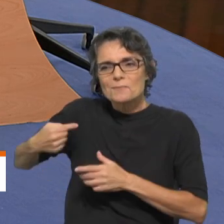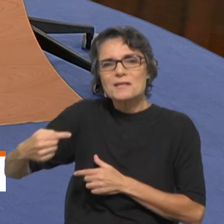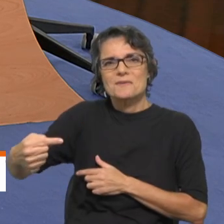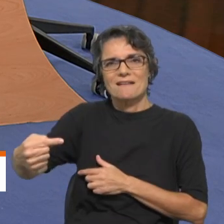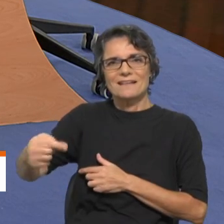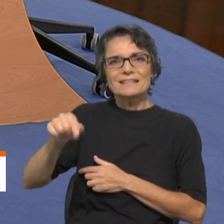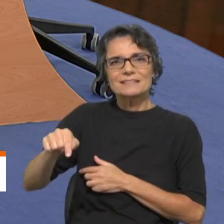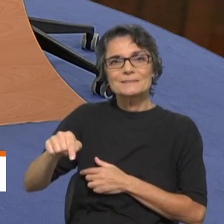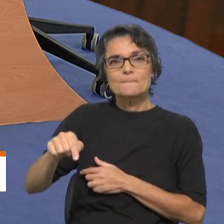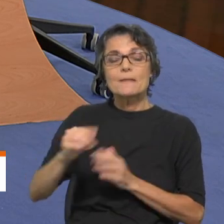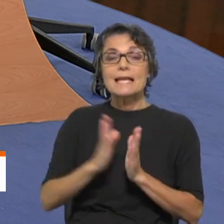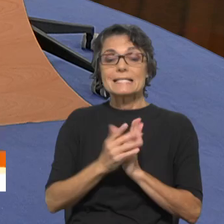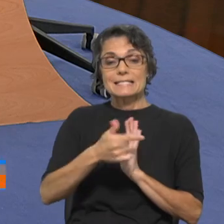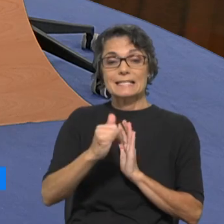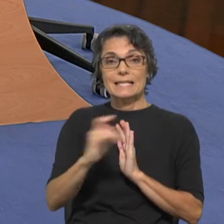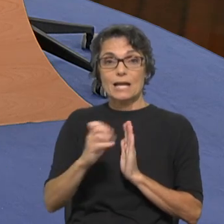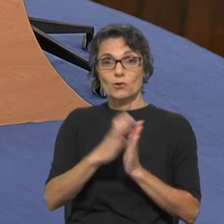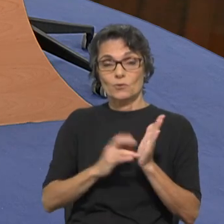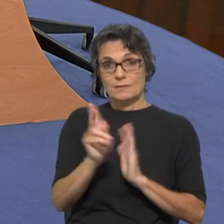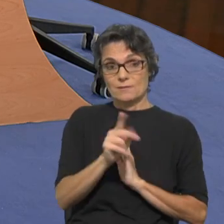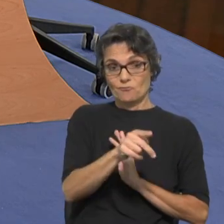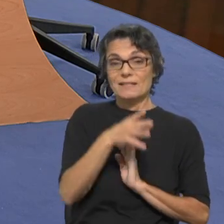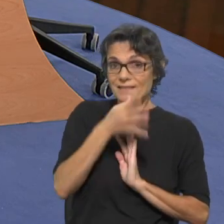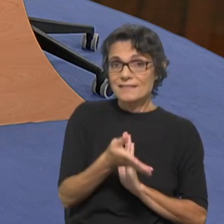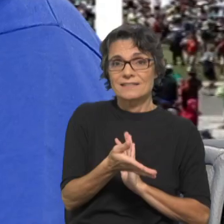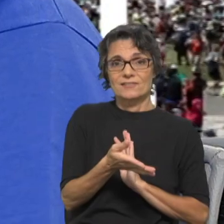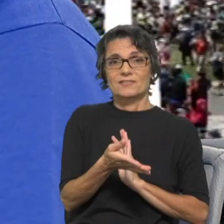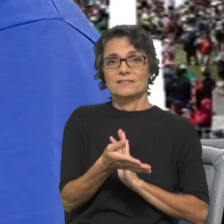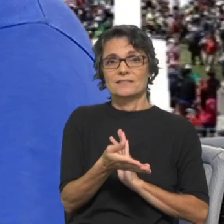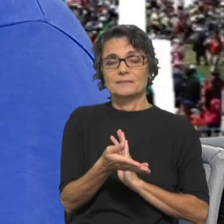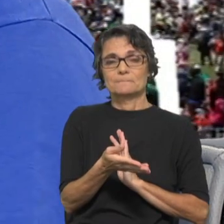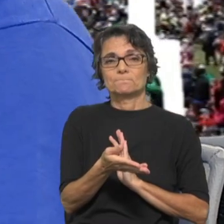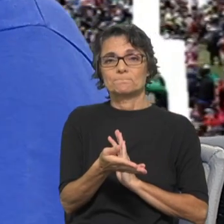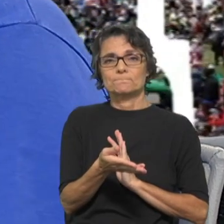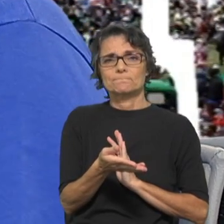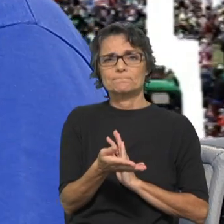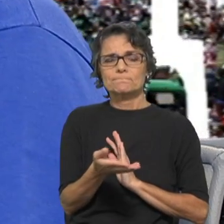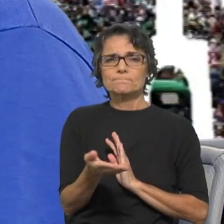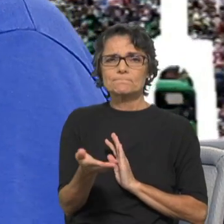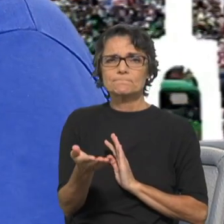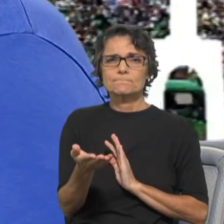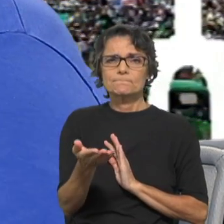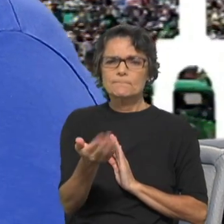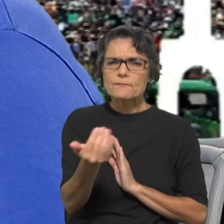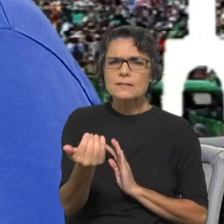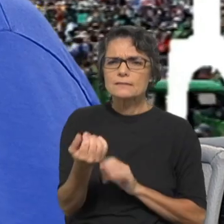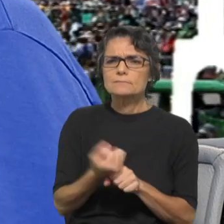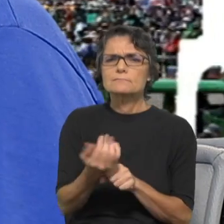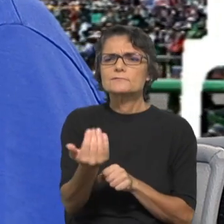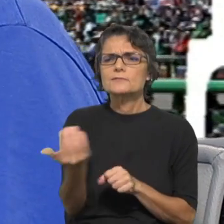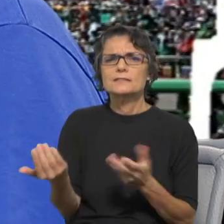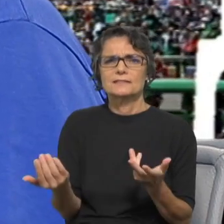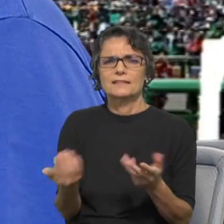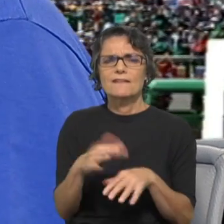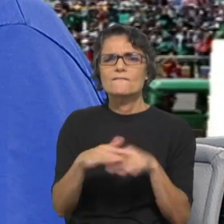orientações práticas. E, de facto, se pensarmos no que ele diz, não é? Mostra-me as tuas obras e por